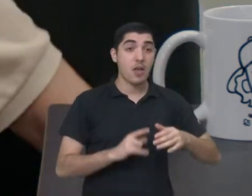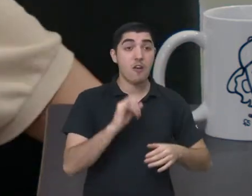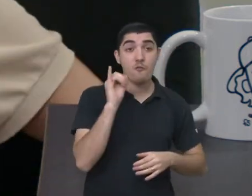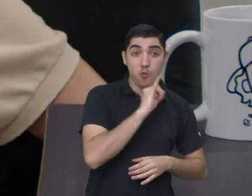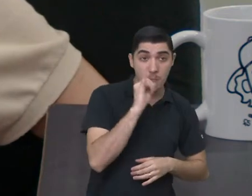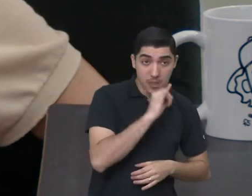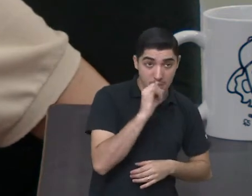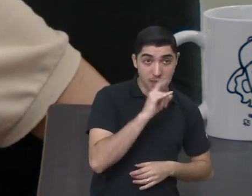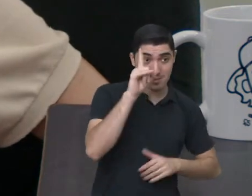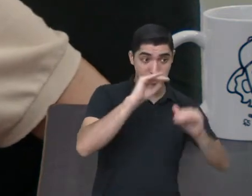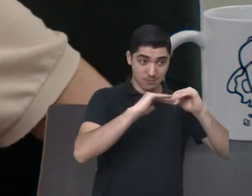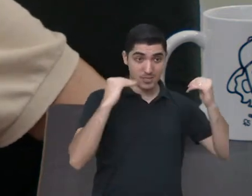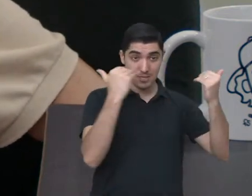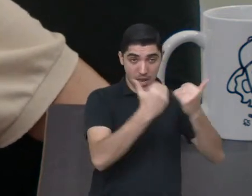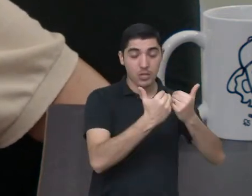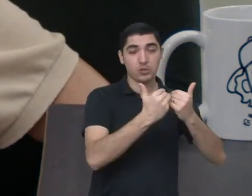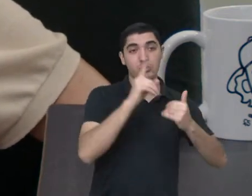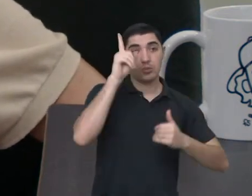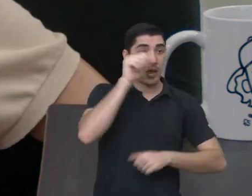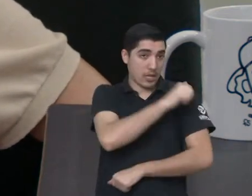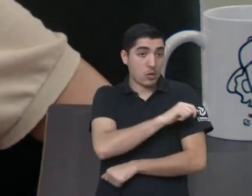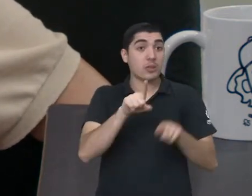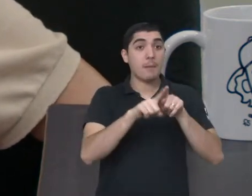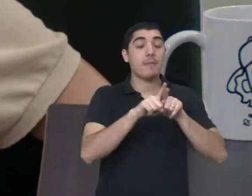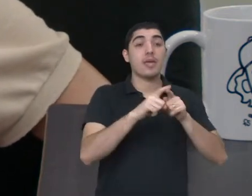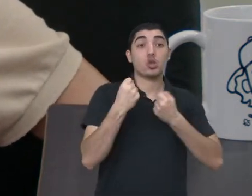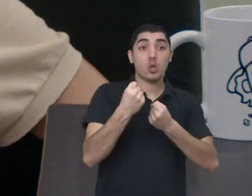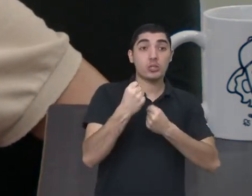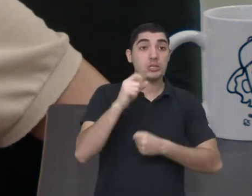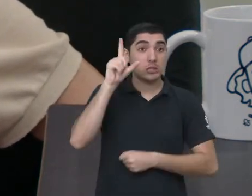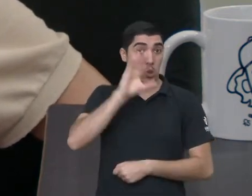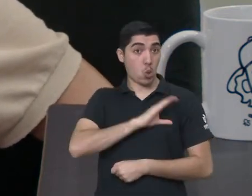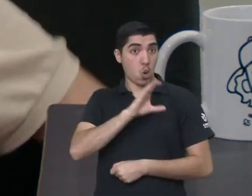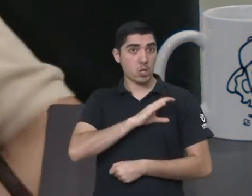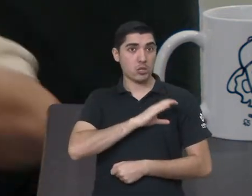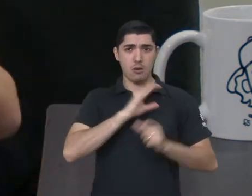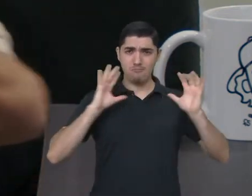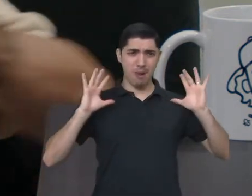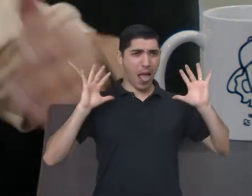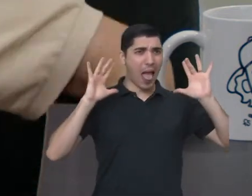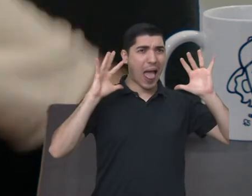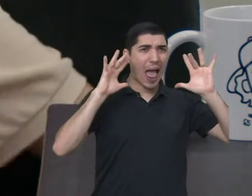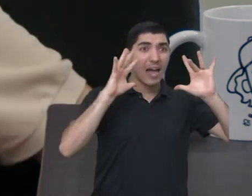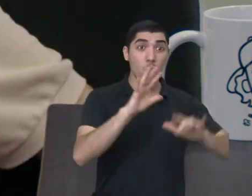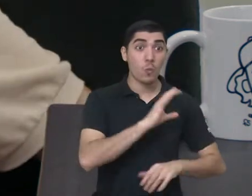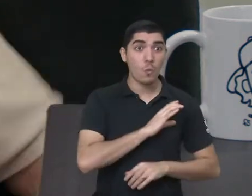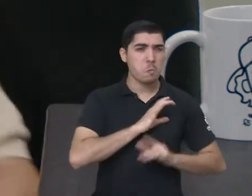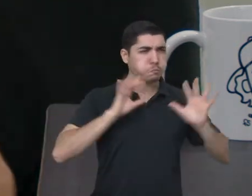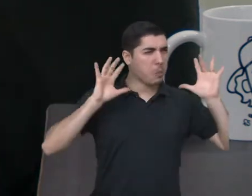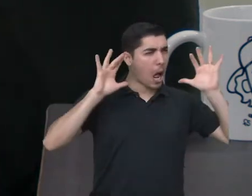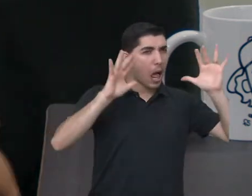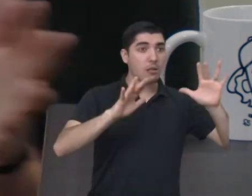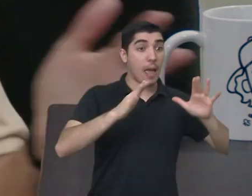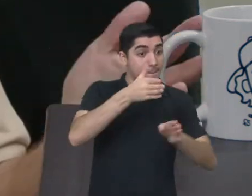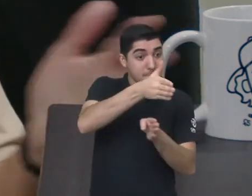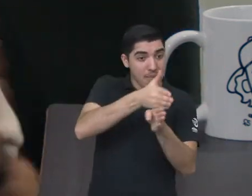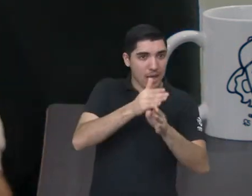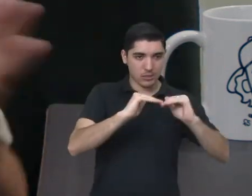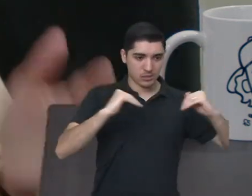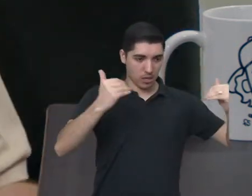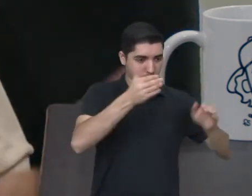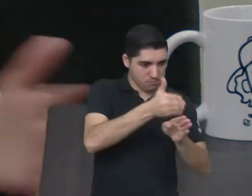vai deixando, a gente vai esquecendo e tal, mas eu me arrependo hoje muito de não ter feito um diário. Que nem esse, por dia tal, jogo lá com o Velo Clube,